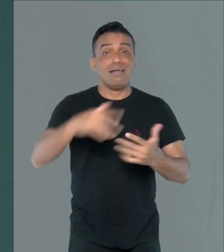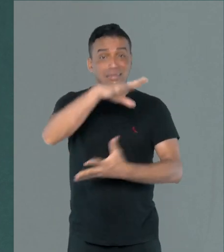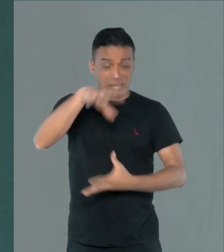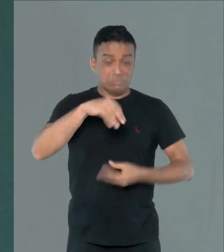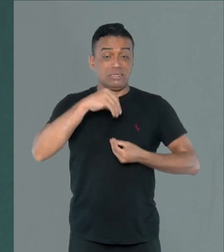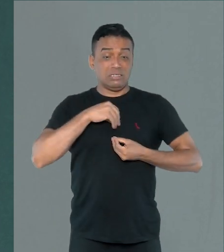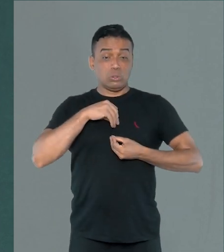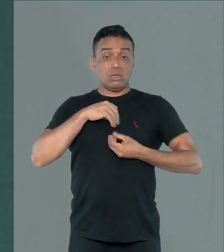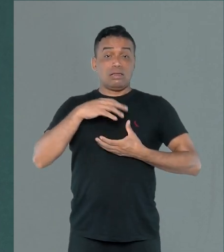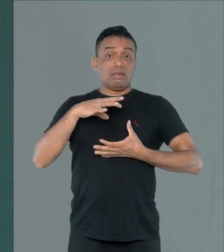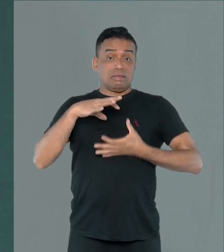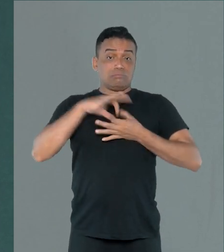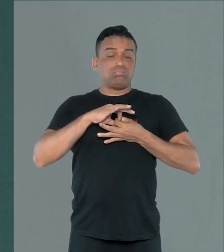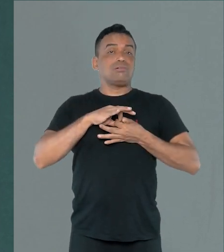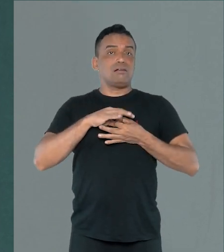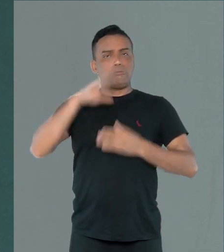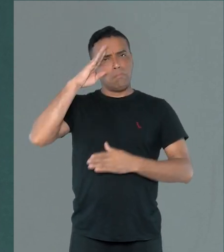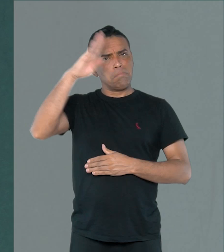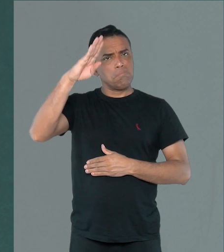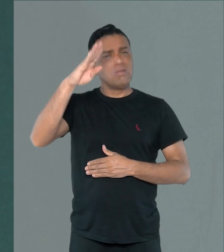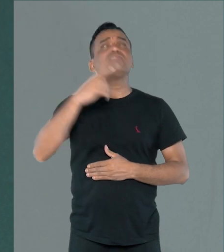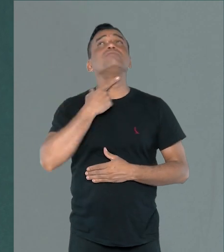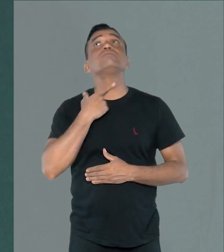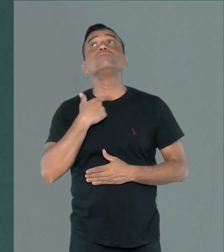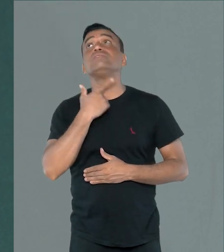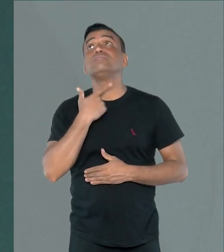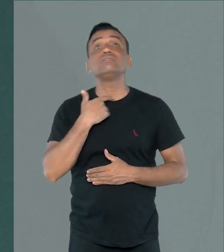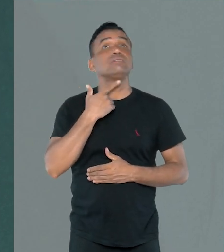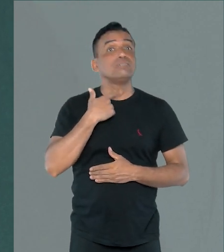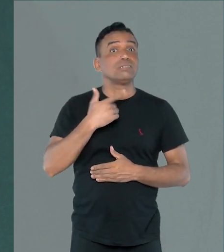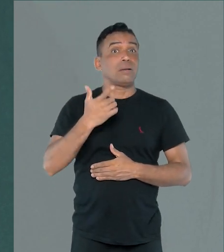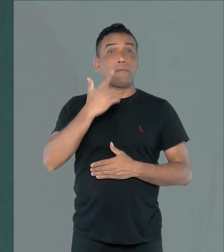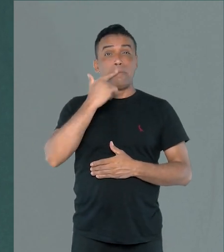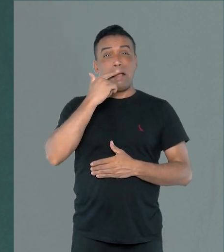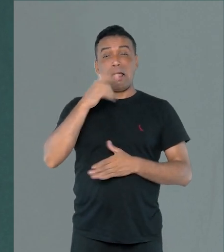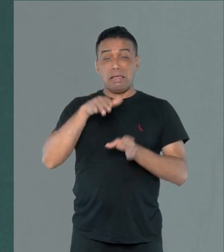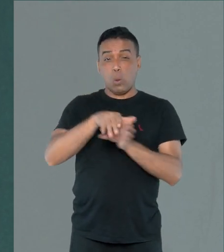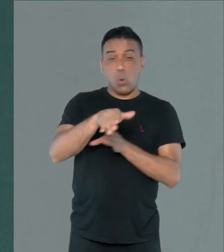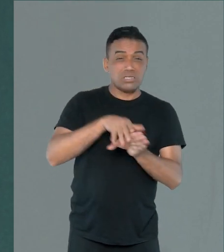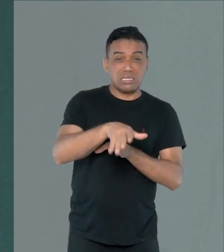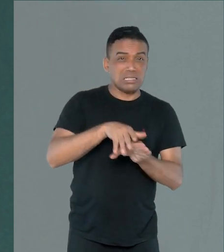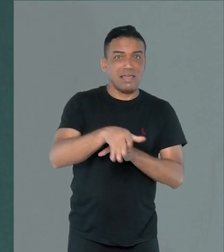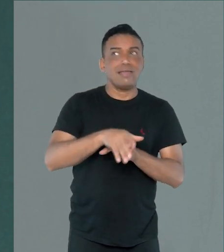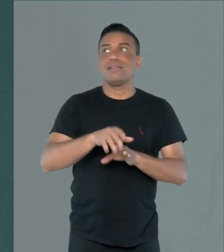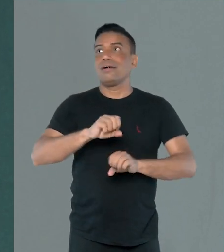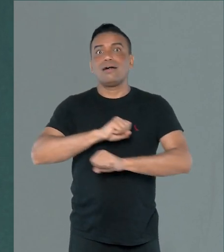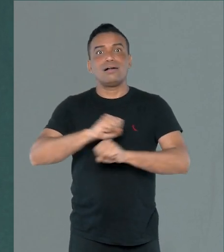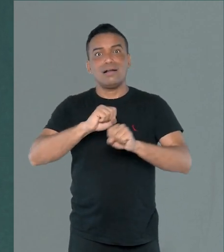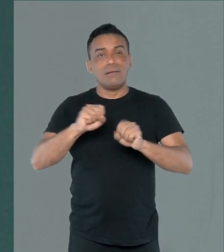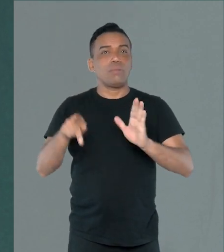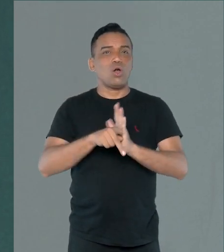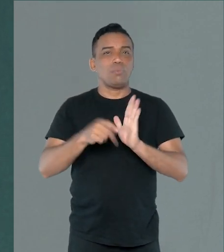militar tão querido, tão desejado, tão alimentado pelo Gastão Conde d'Eu, que quer dourar o brasão